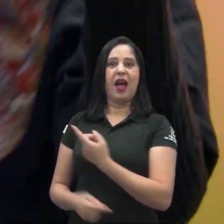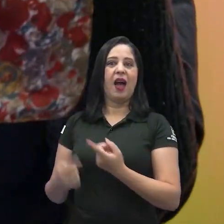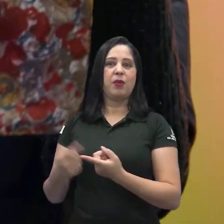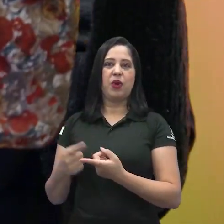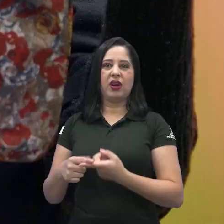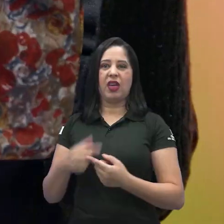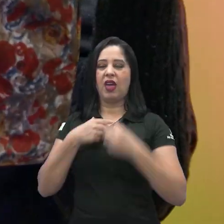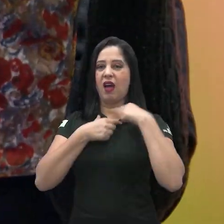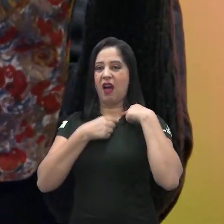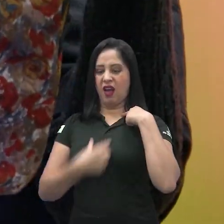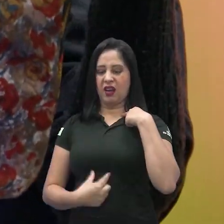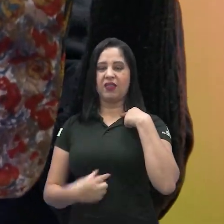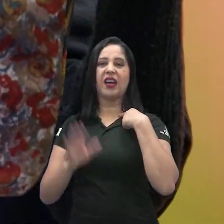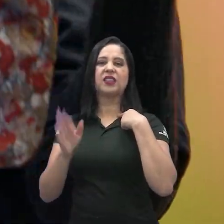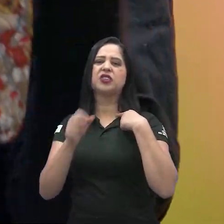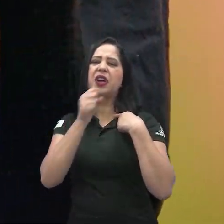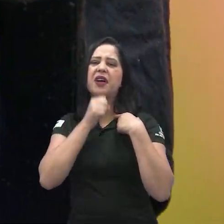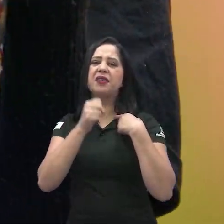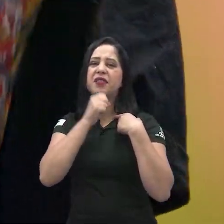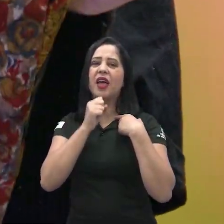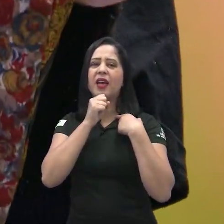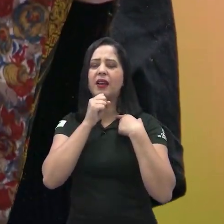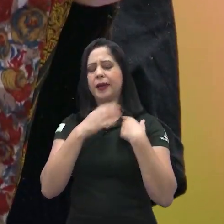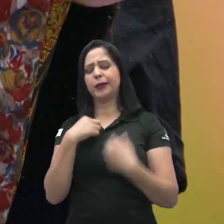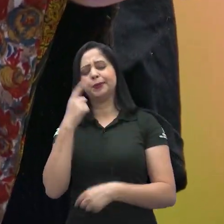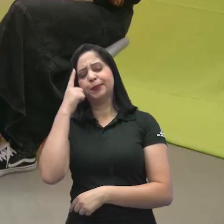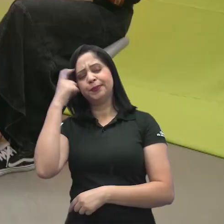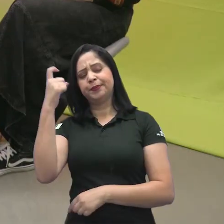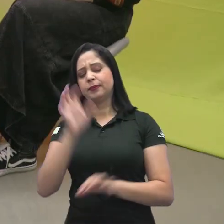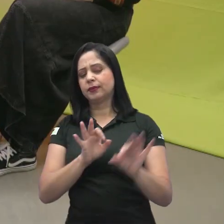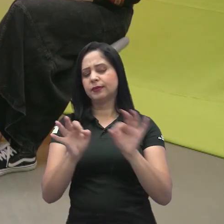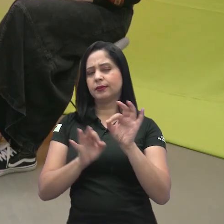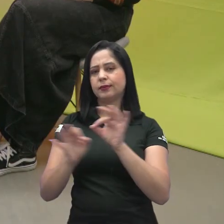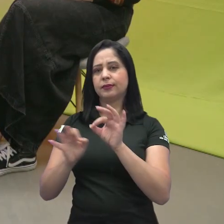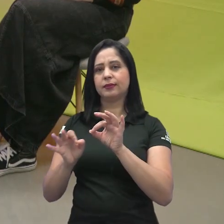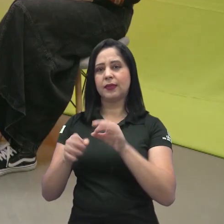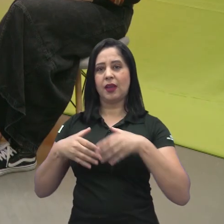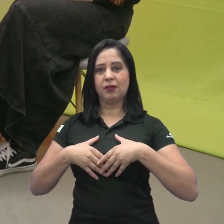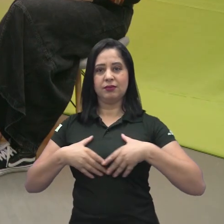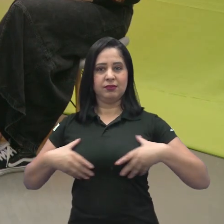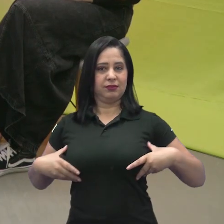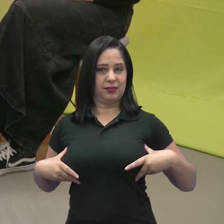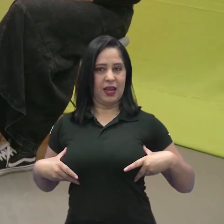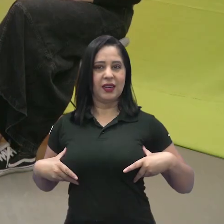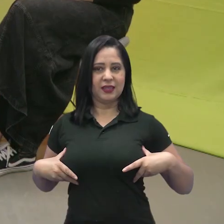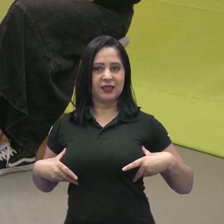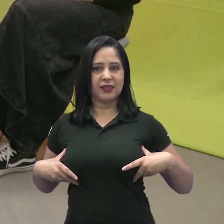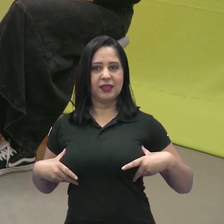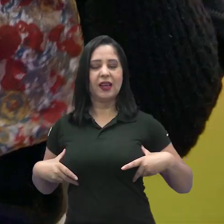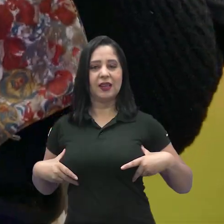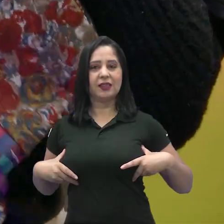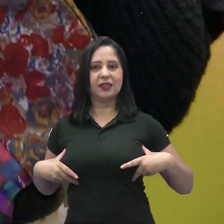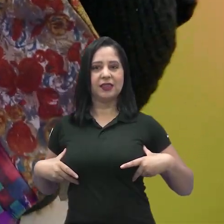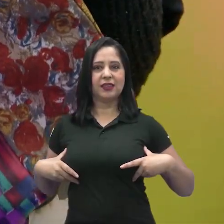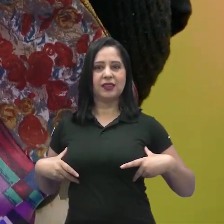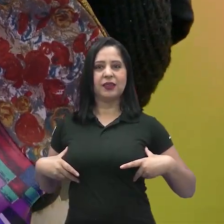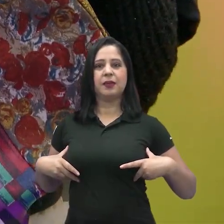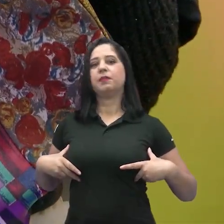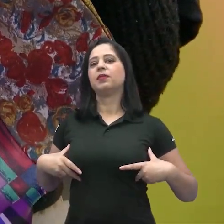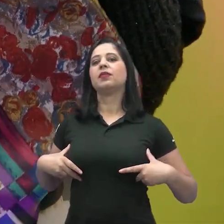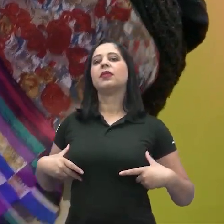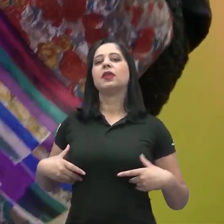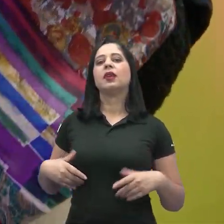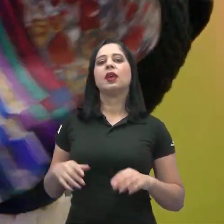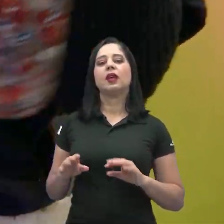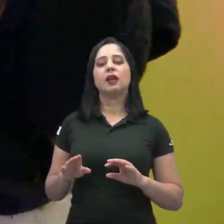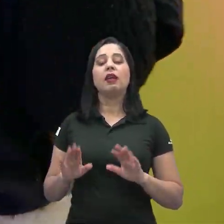ser usadas mais, né? Eu acho que a gente achou essas gravatas num bazar e aí a gente usou como modelagem uma roupinha que a gente